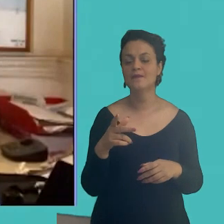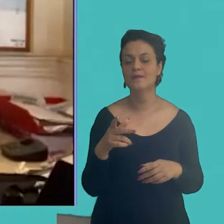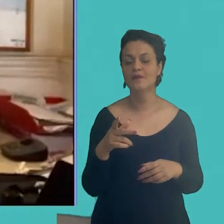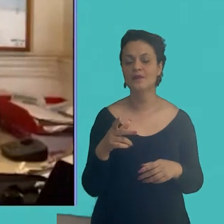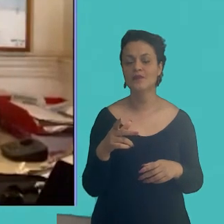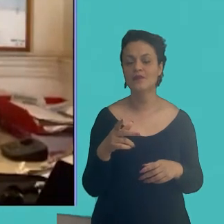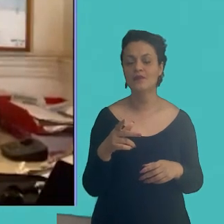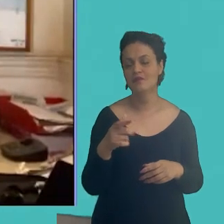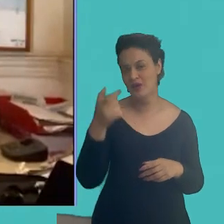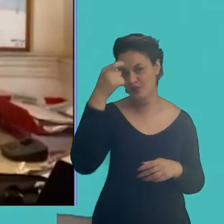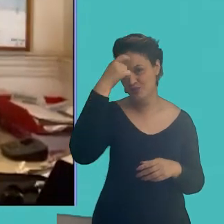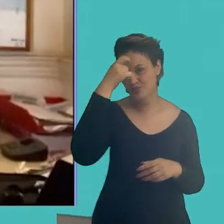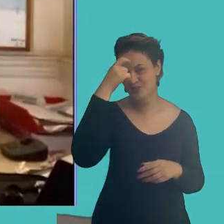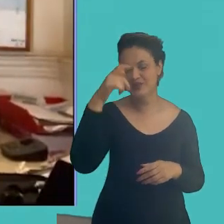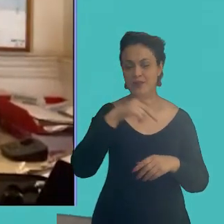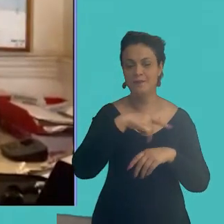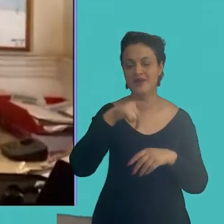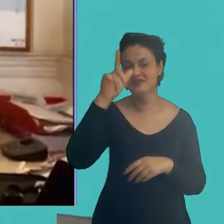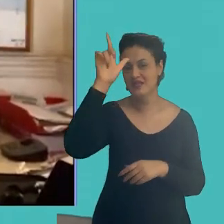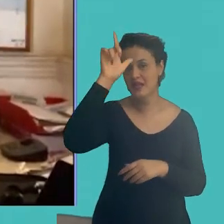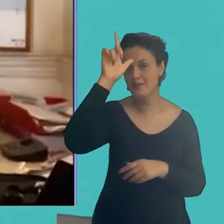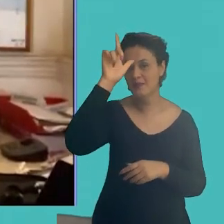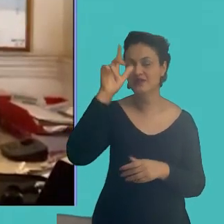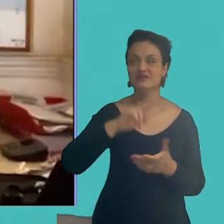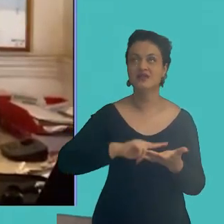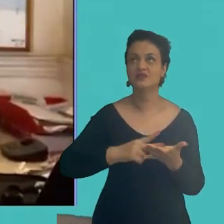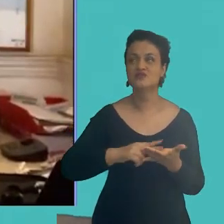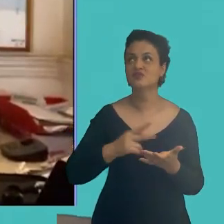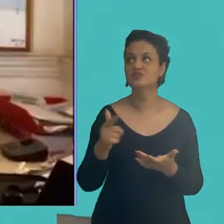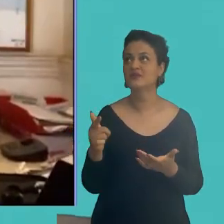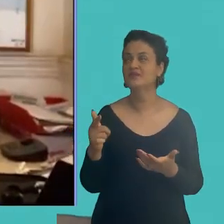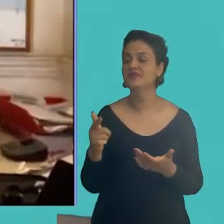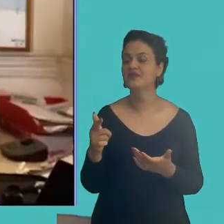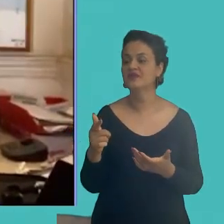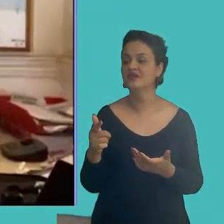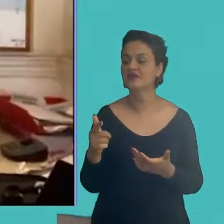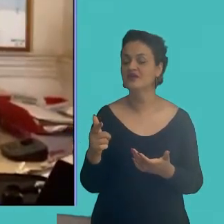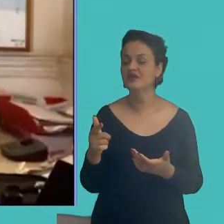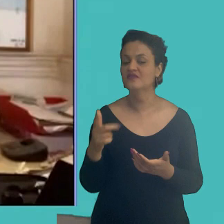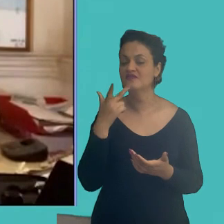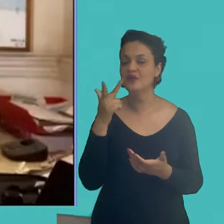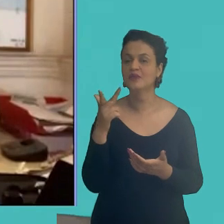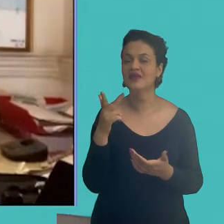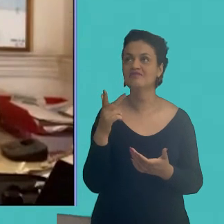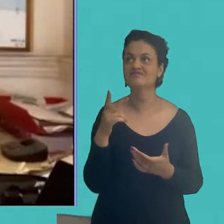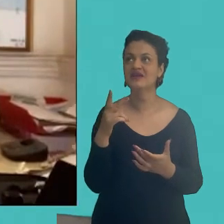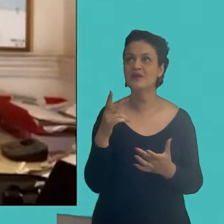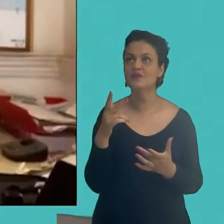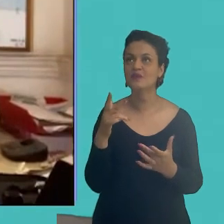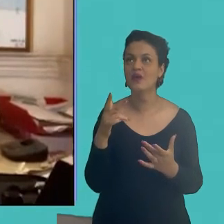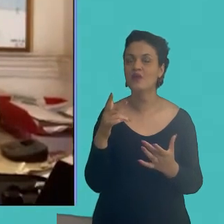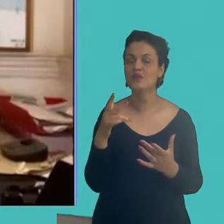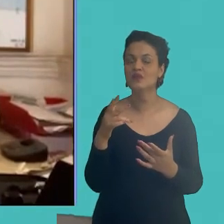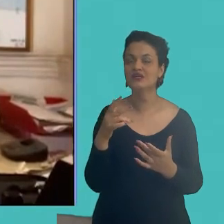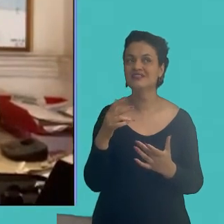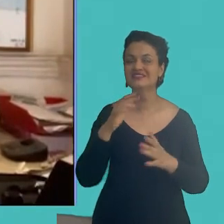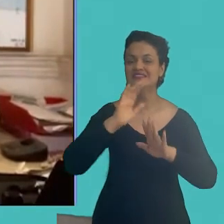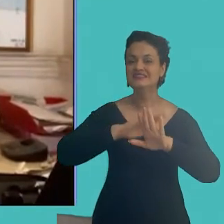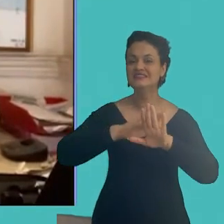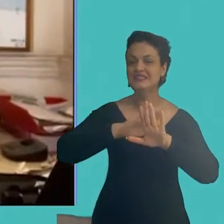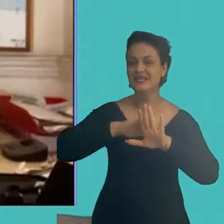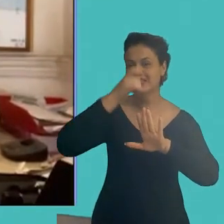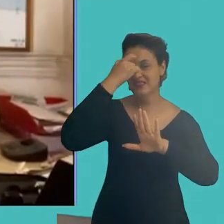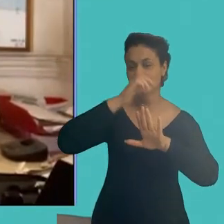maravilhosa, de difícil tradução, mas no caso é direta, Zeitgeist, é o espírito de uma época. Então, o que aconteceu